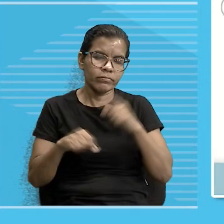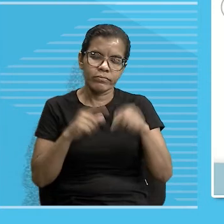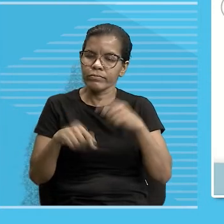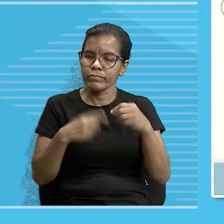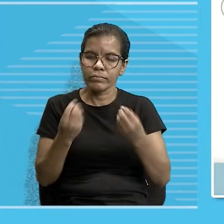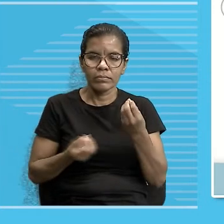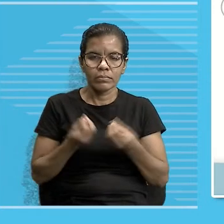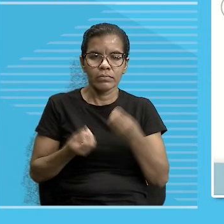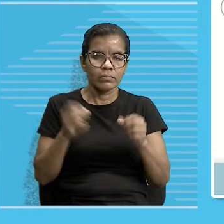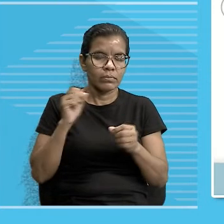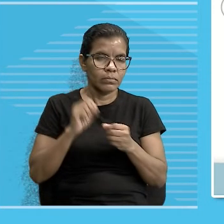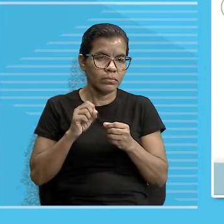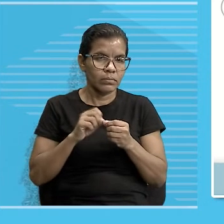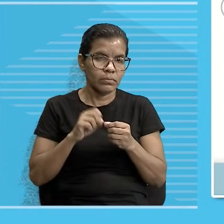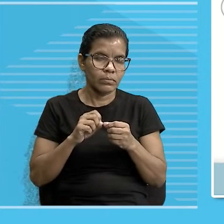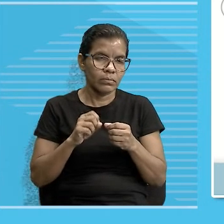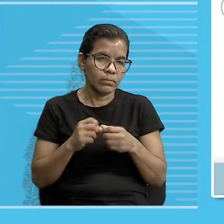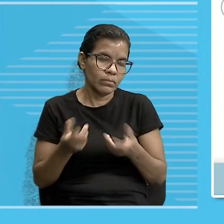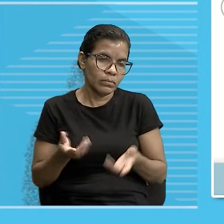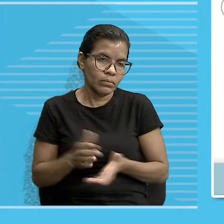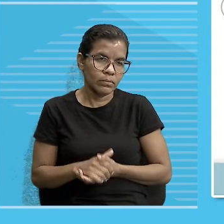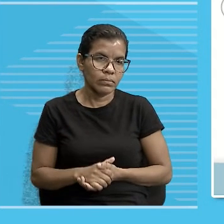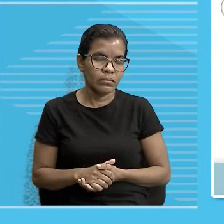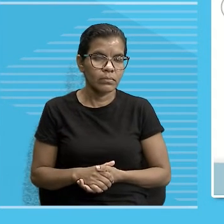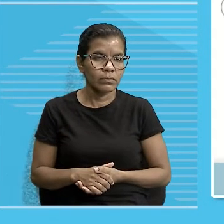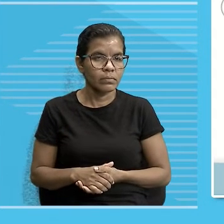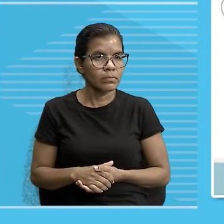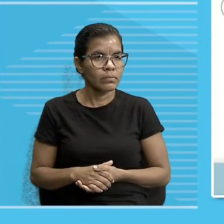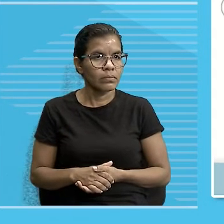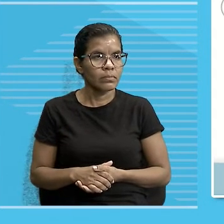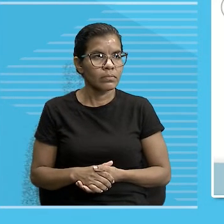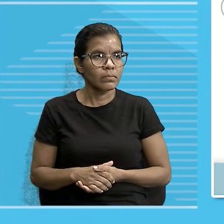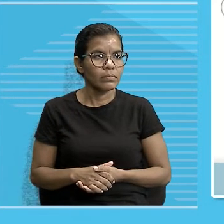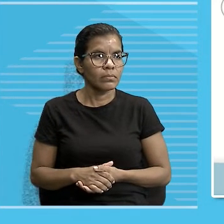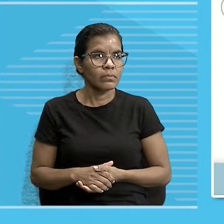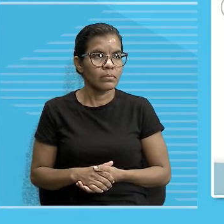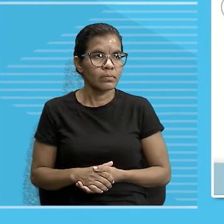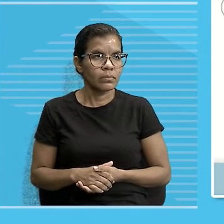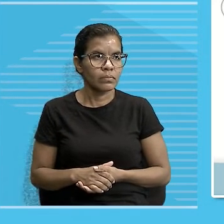tá? Vou fazer meio pelos extremos. Vou fazer